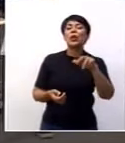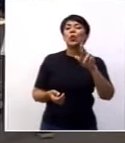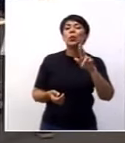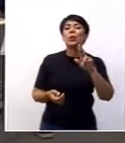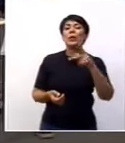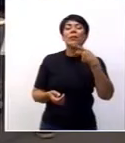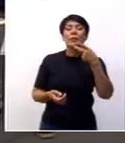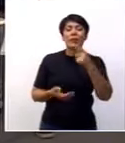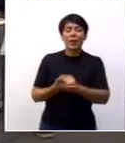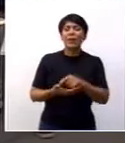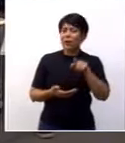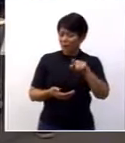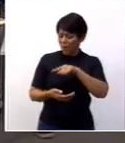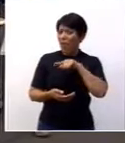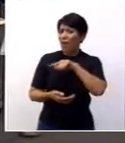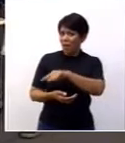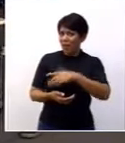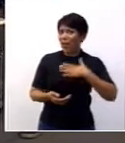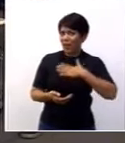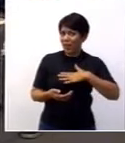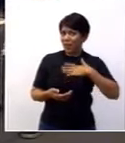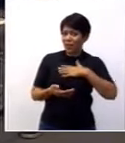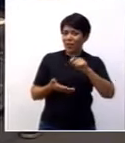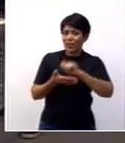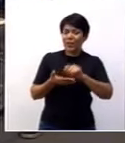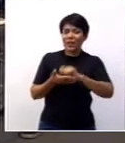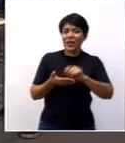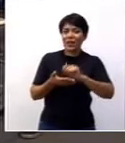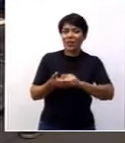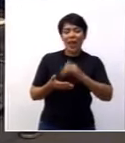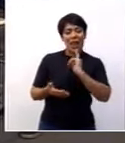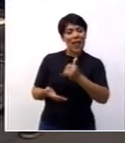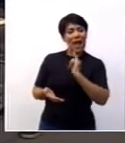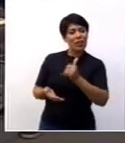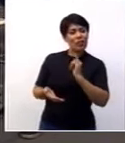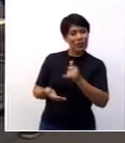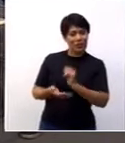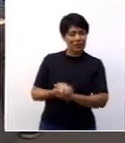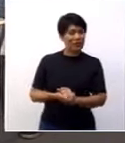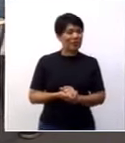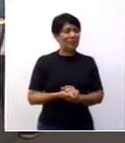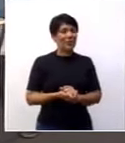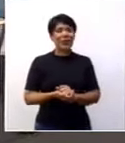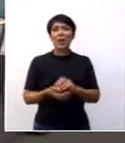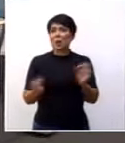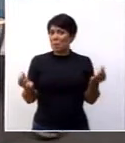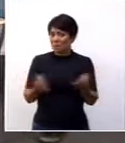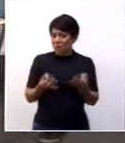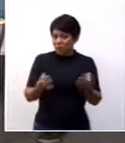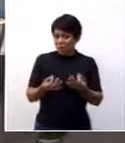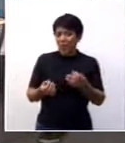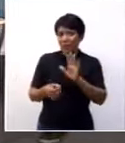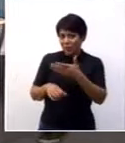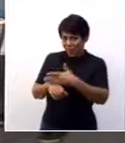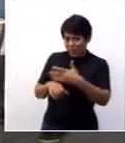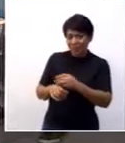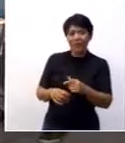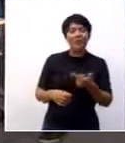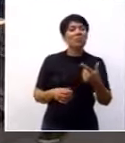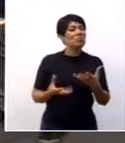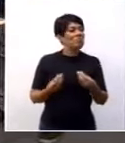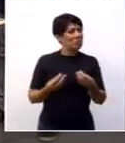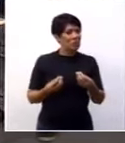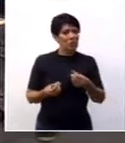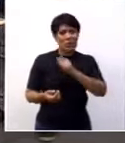falando aqui que ele gosta de escrever narrativa. Perfeito, Arthur. E aí, já fez esse exercício? Muitos gostam de escrever, professor.